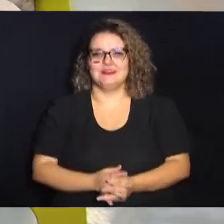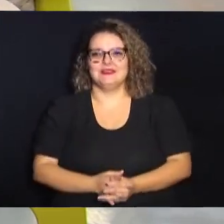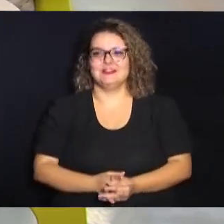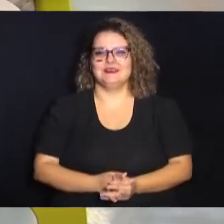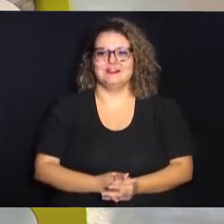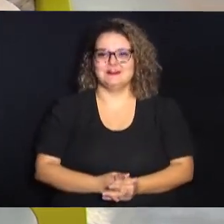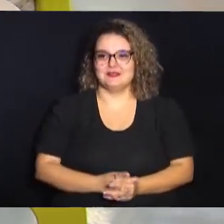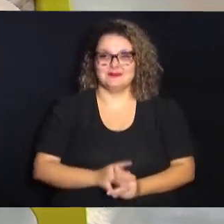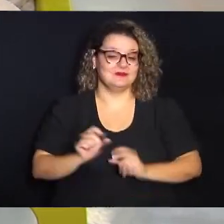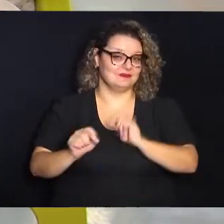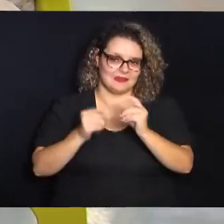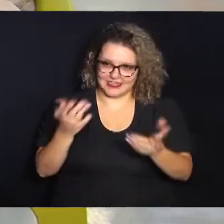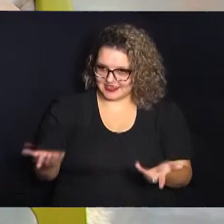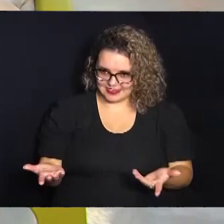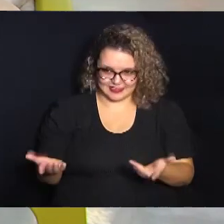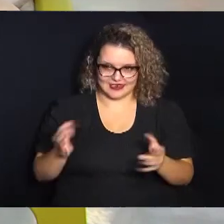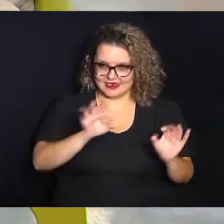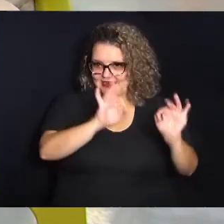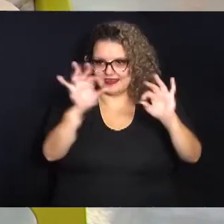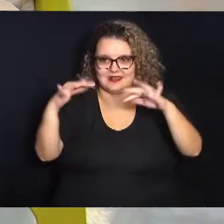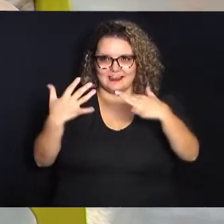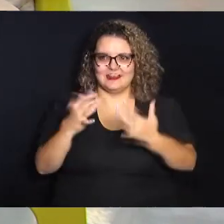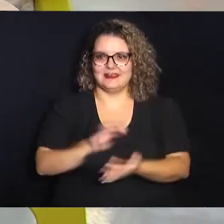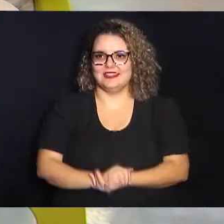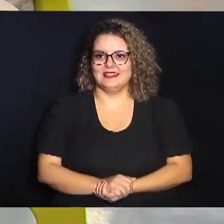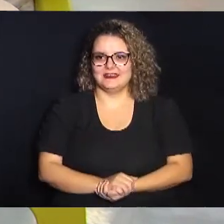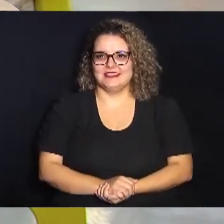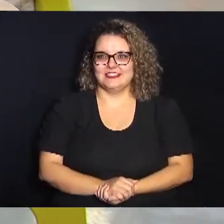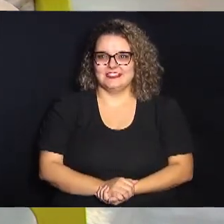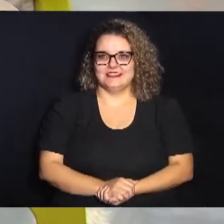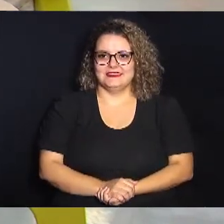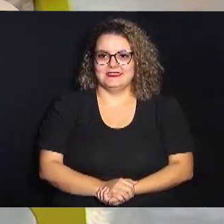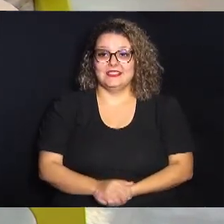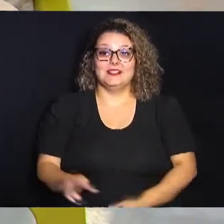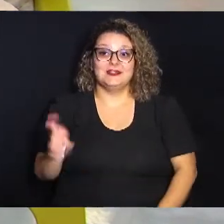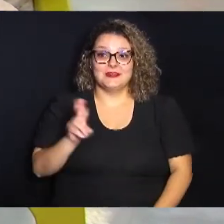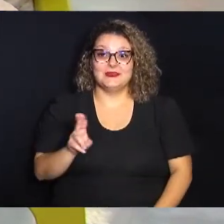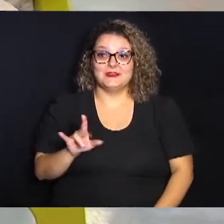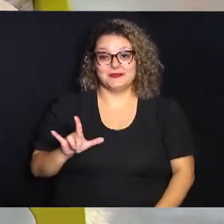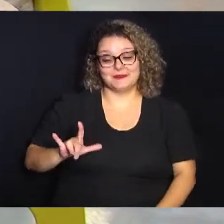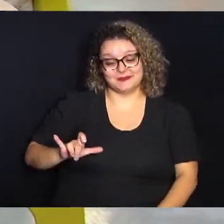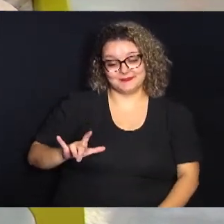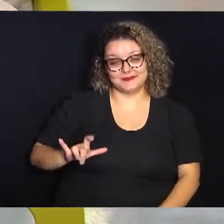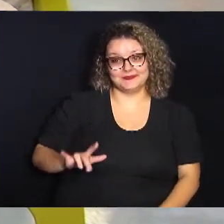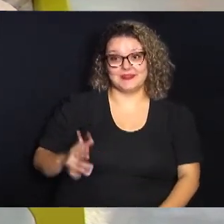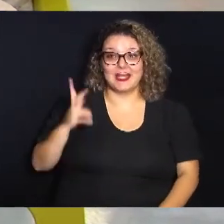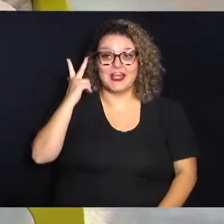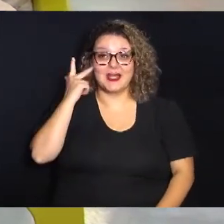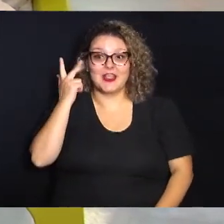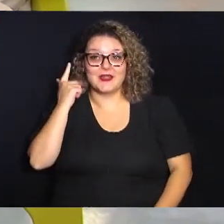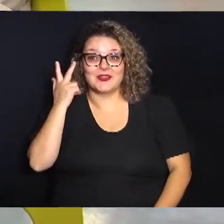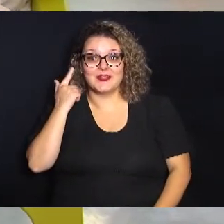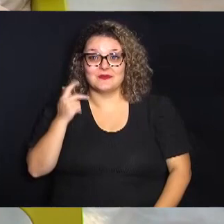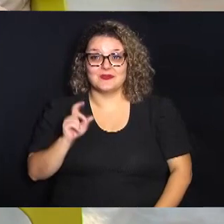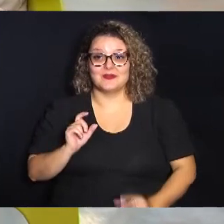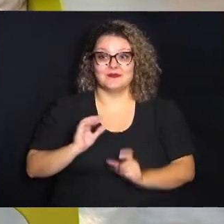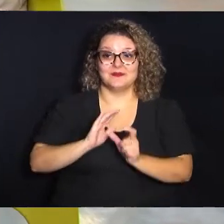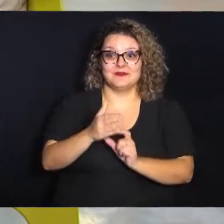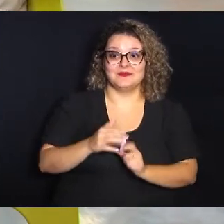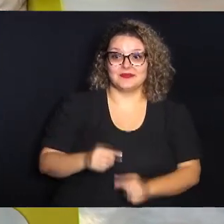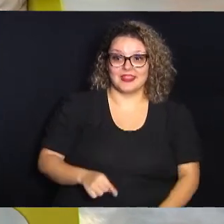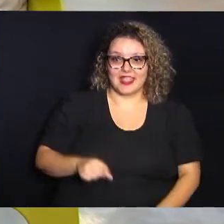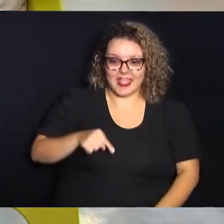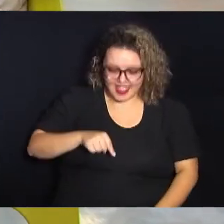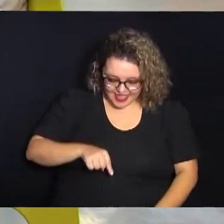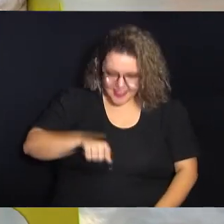significados. Né? Para quem, o telespectador aí provavelmente que usa muito o Instagram, é muito comum você ouvir a expressão arrastar